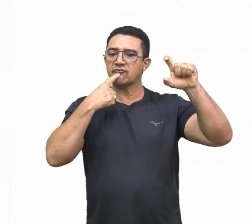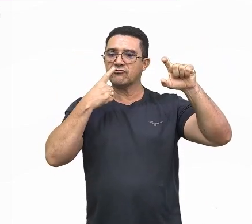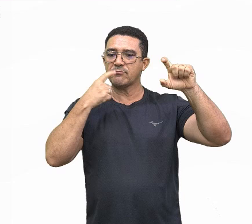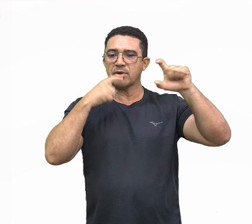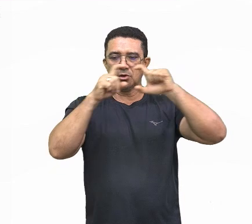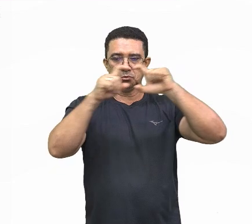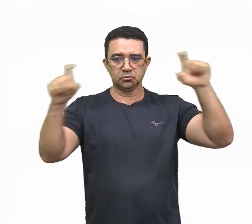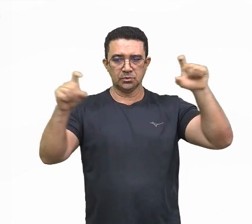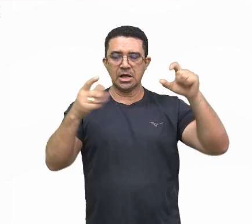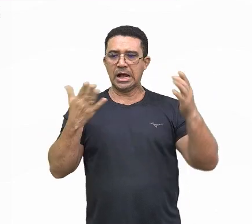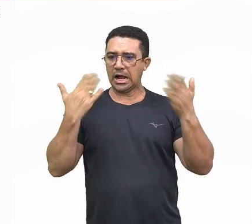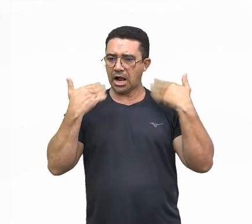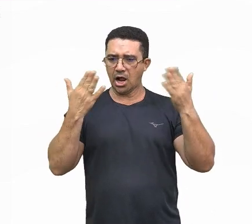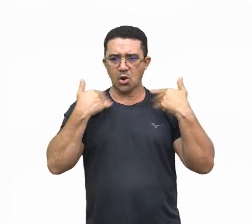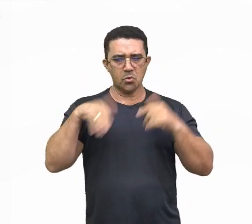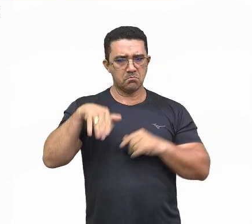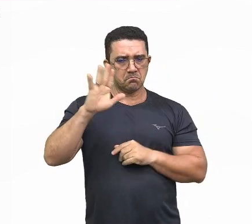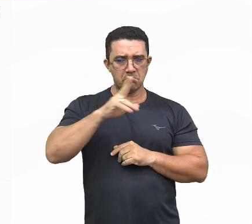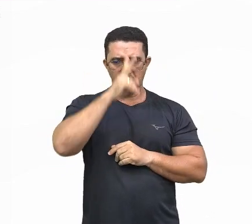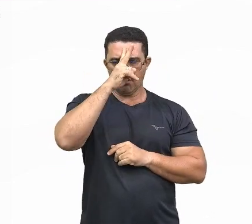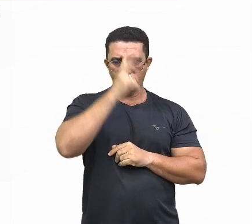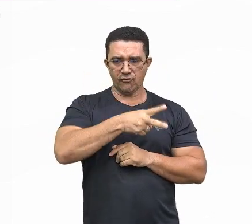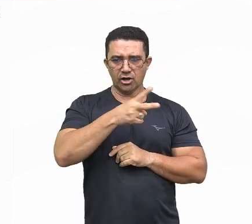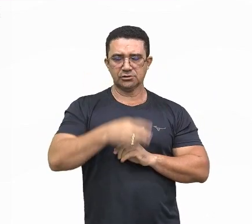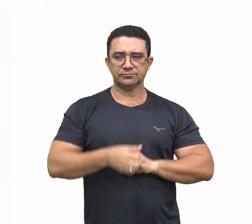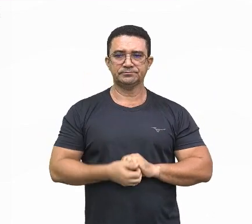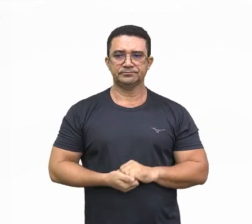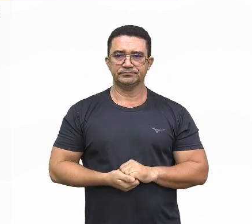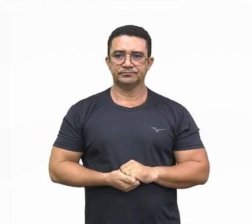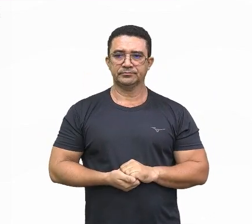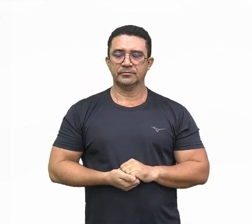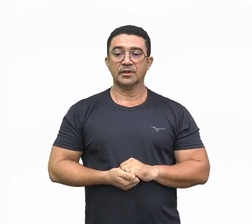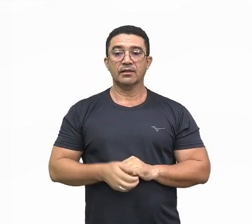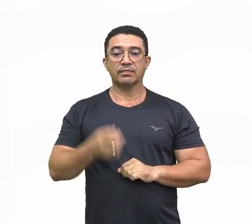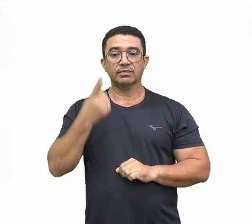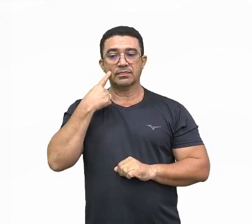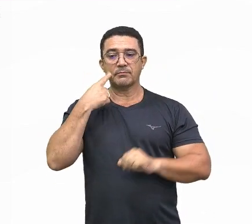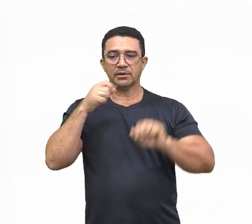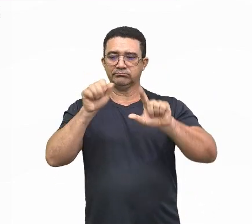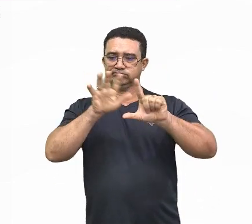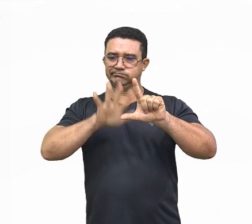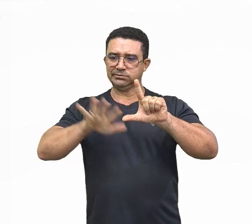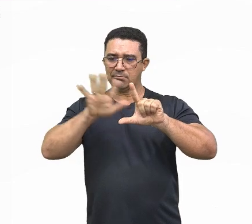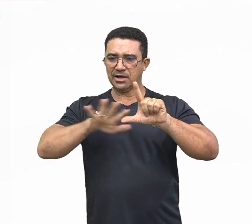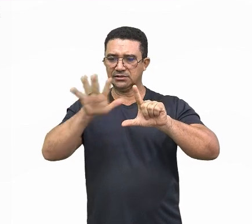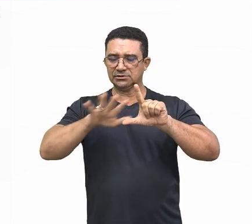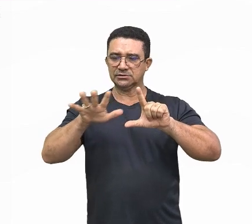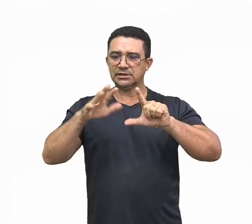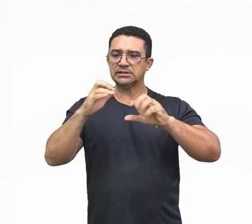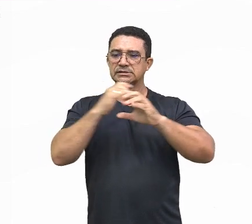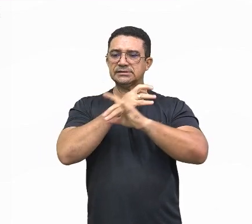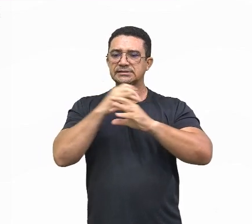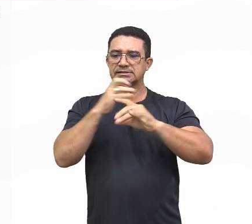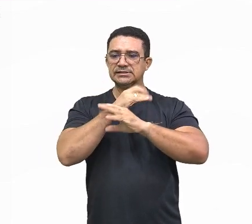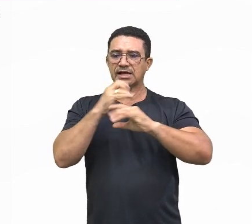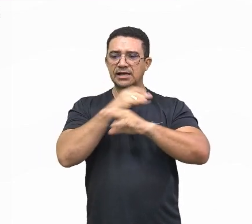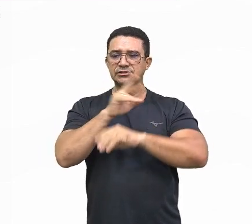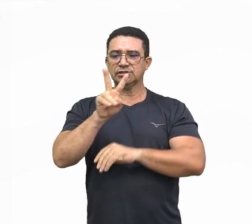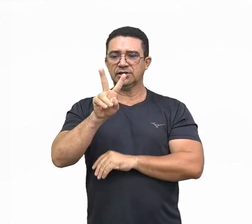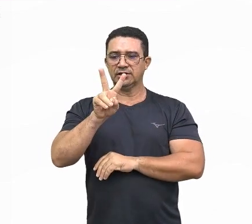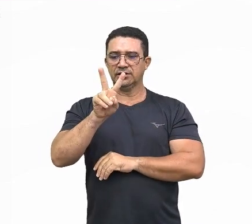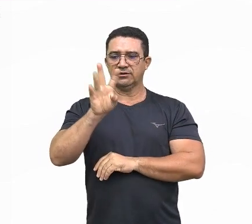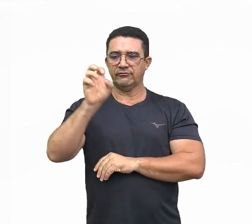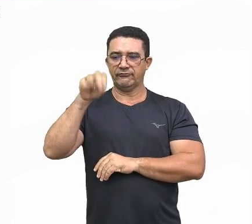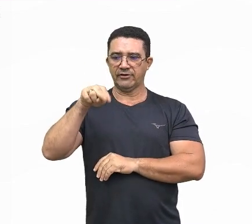mais intenso, não é? Nós temos aí a imagem da cidade de Veneza, que tem sofrido cada vez mais com as enchentes, né,